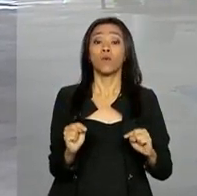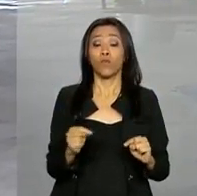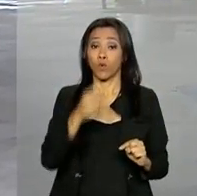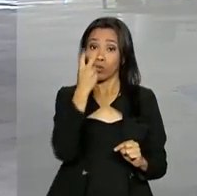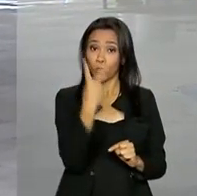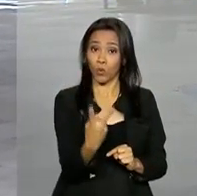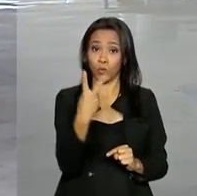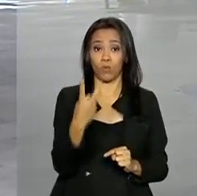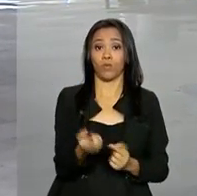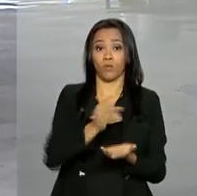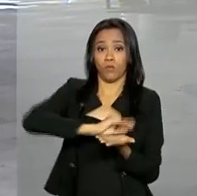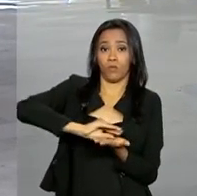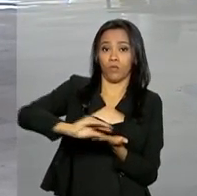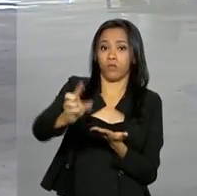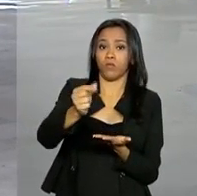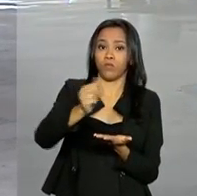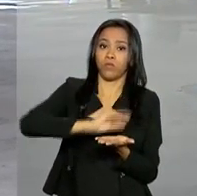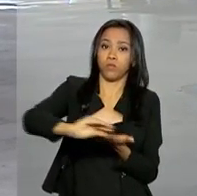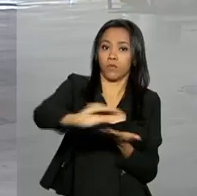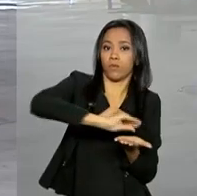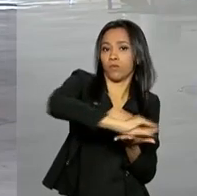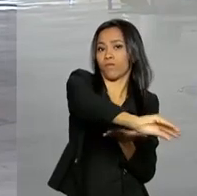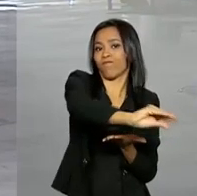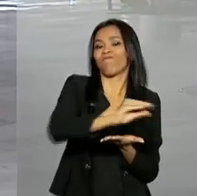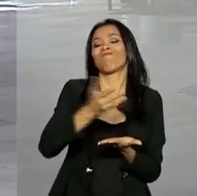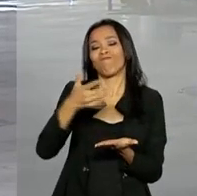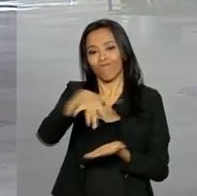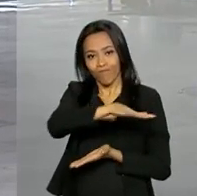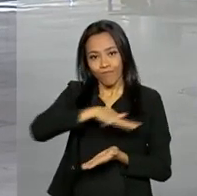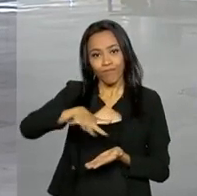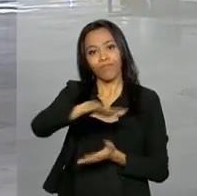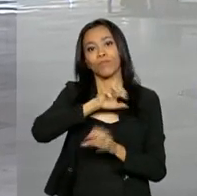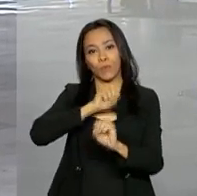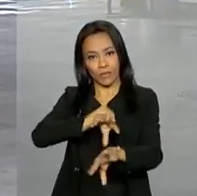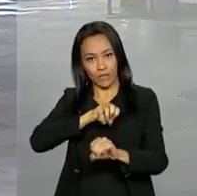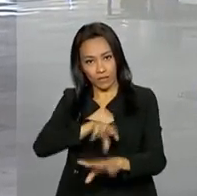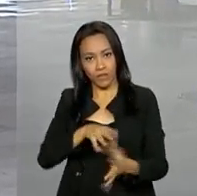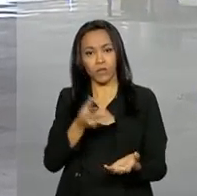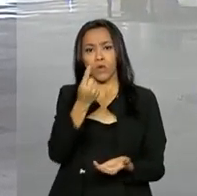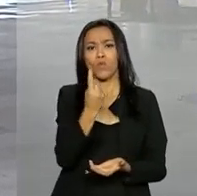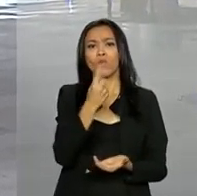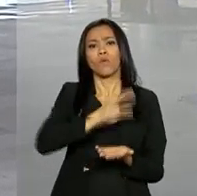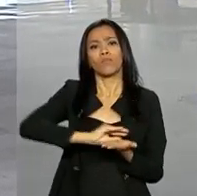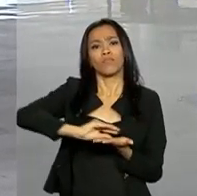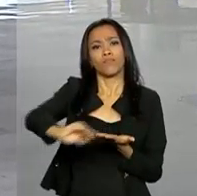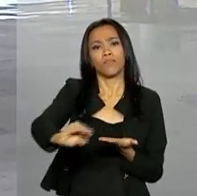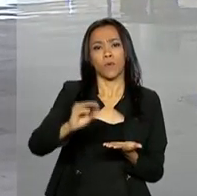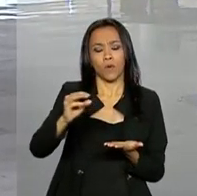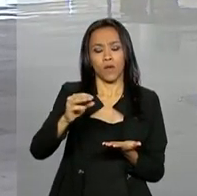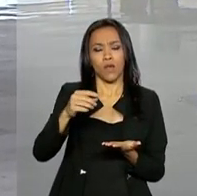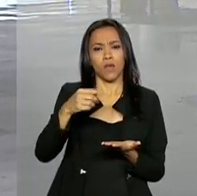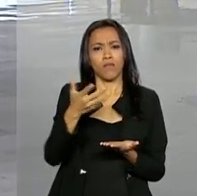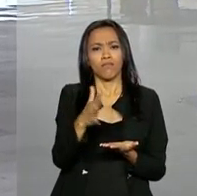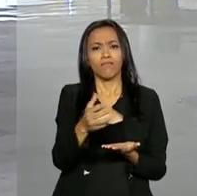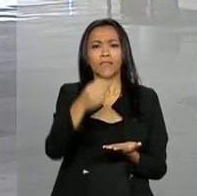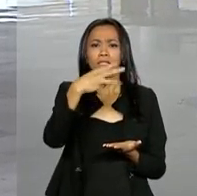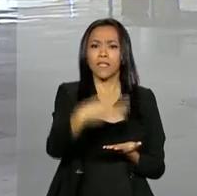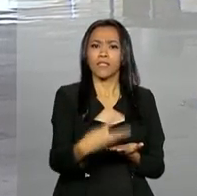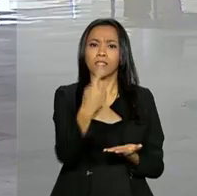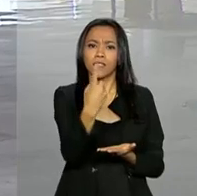liberações de recursos feitas por tanto pelo ministério da educação em uma das ações do mec liberou então cerca de